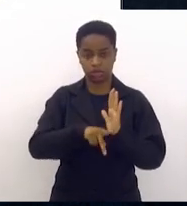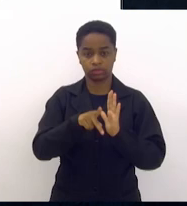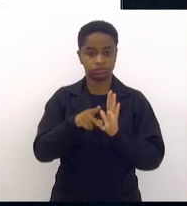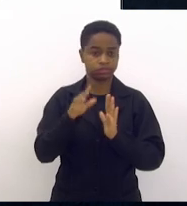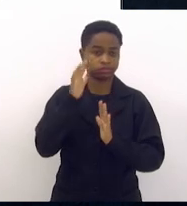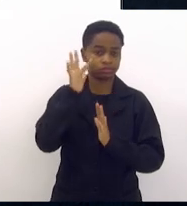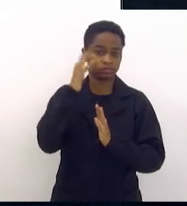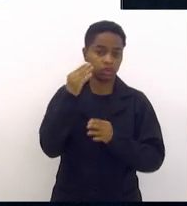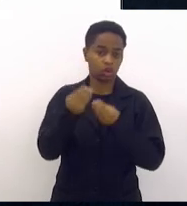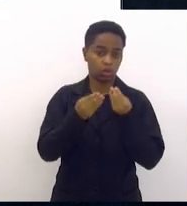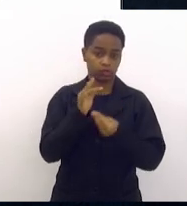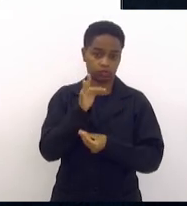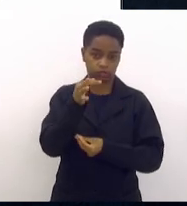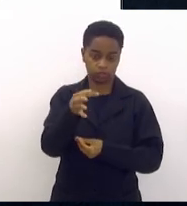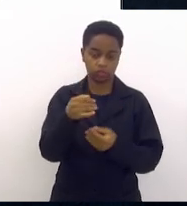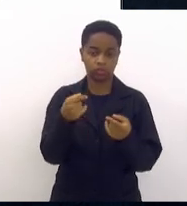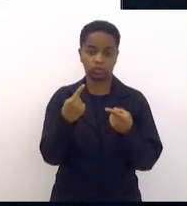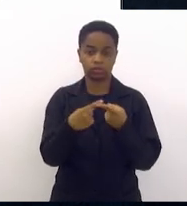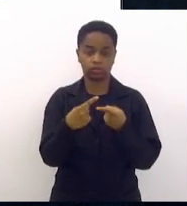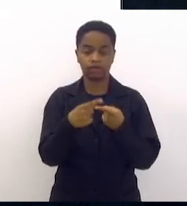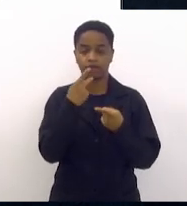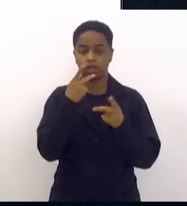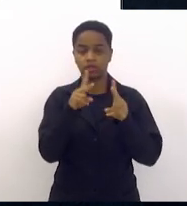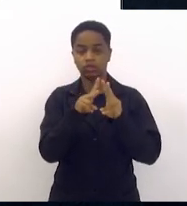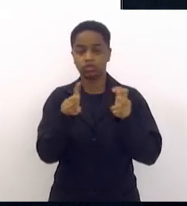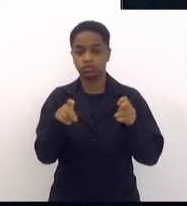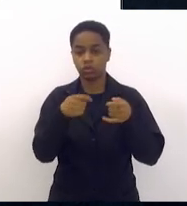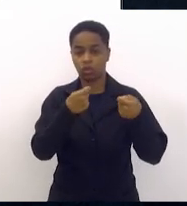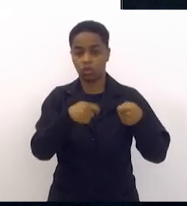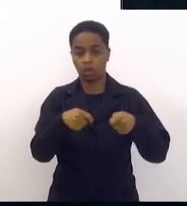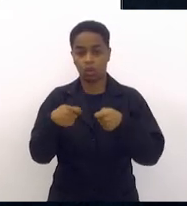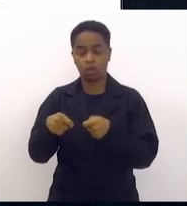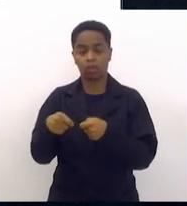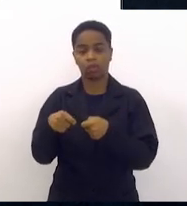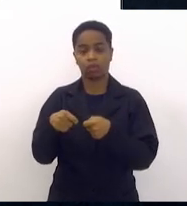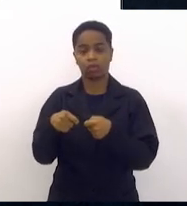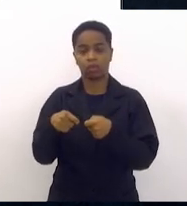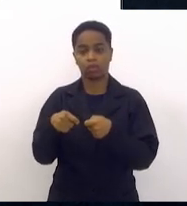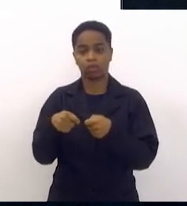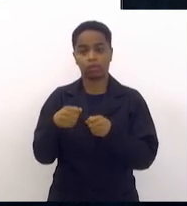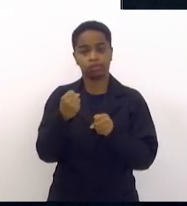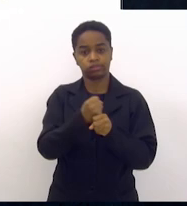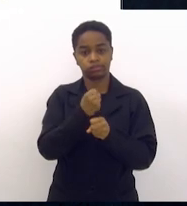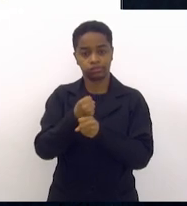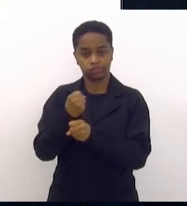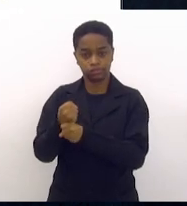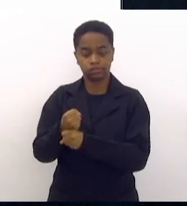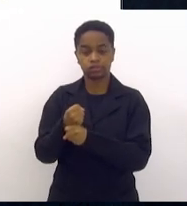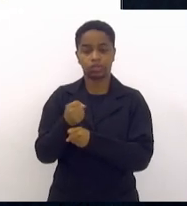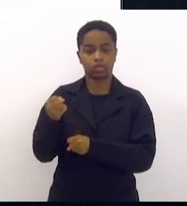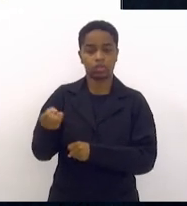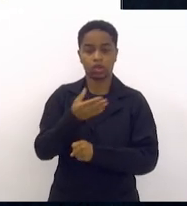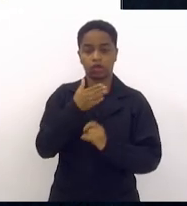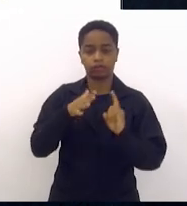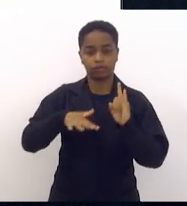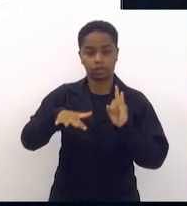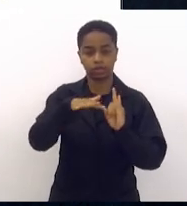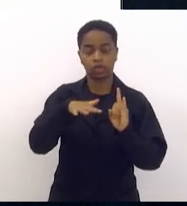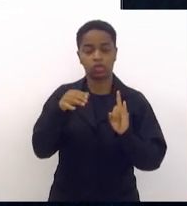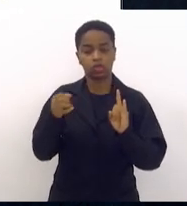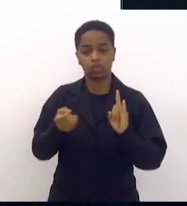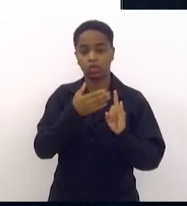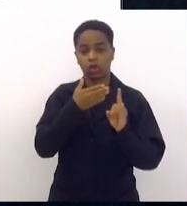futuro que dizem respeito a demandas da para de construção de novas plataformas novos